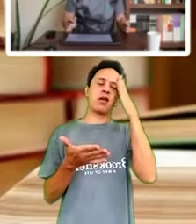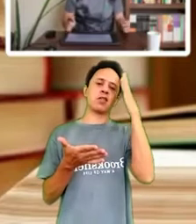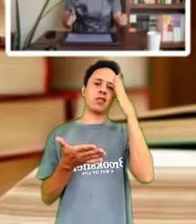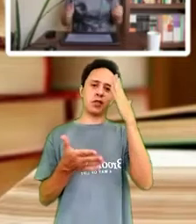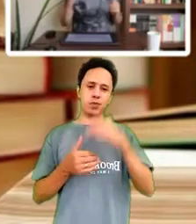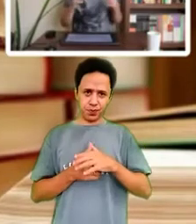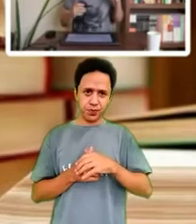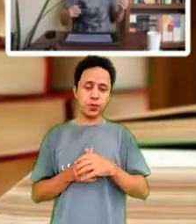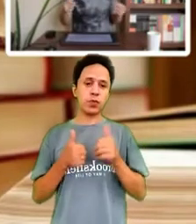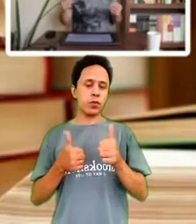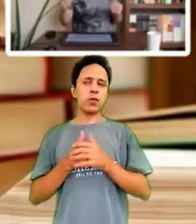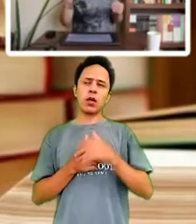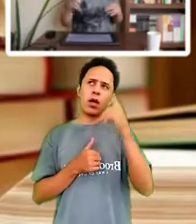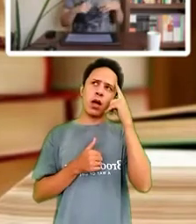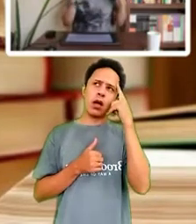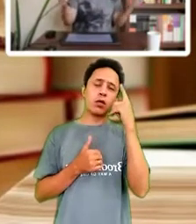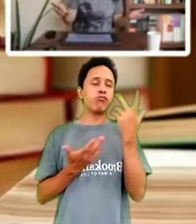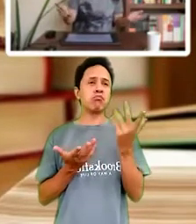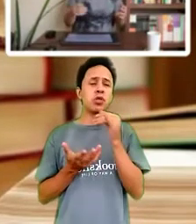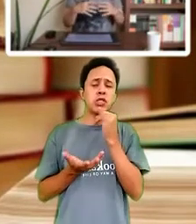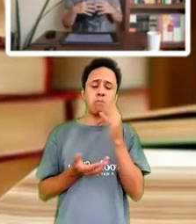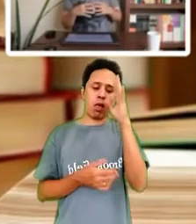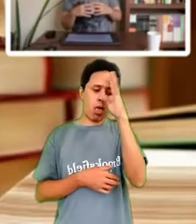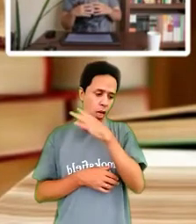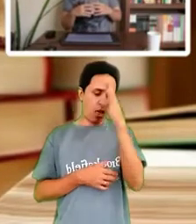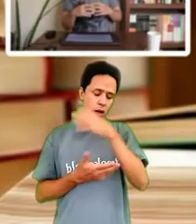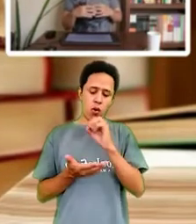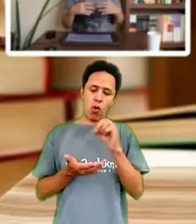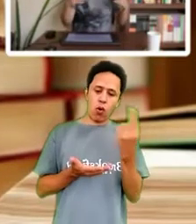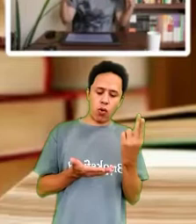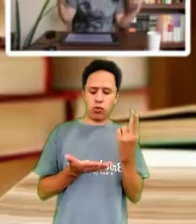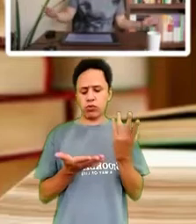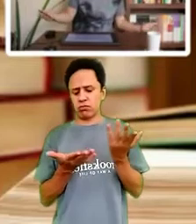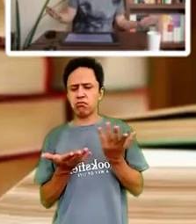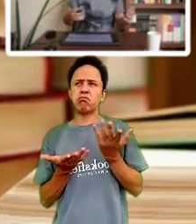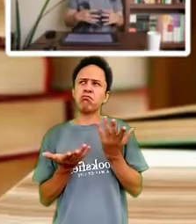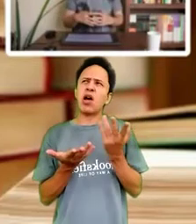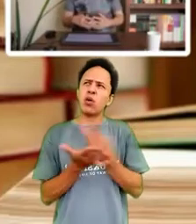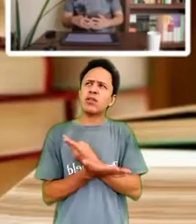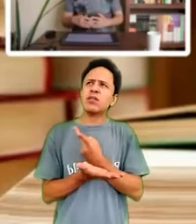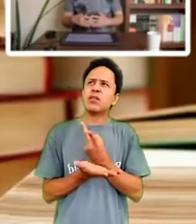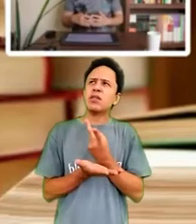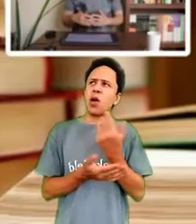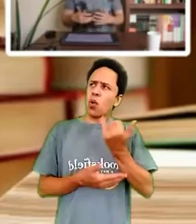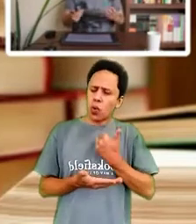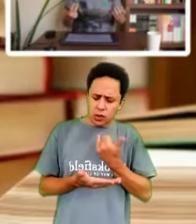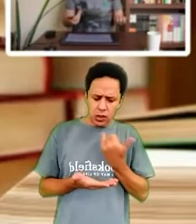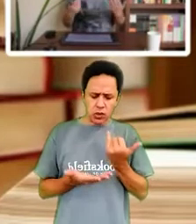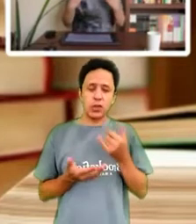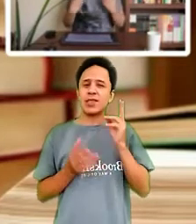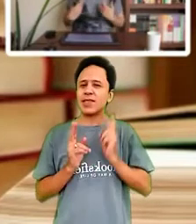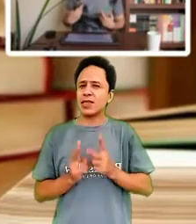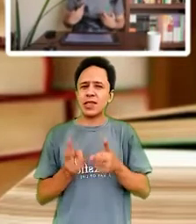falei, certo? Que ela ou se distraia, ou ela, sei lá, tire alguma lição do caso que eu estou contando, mas